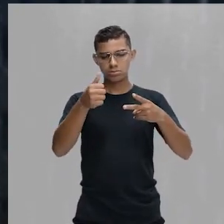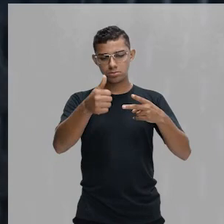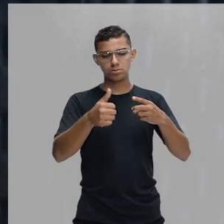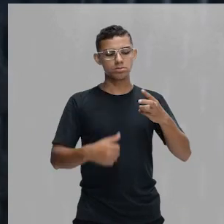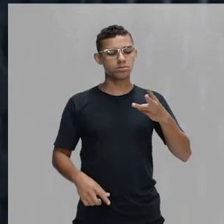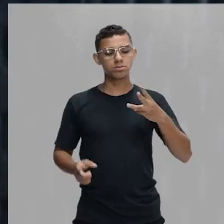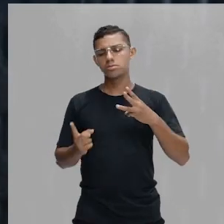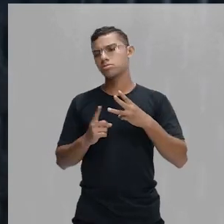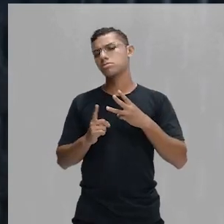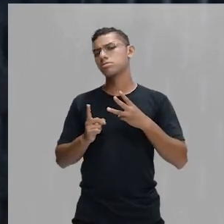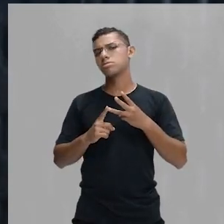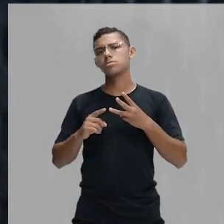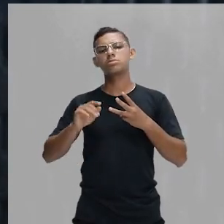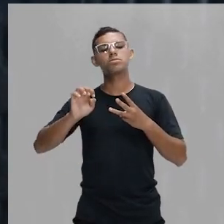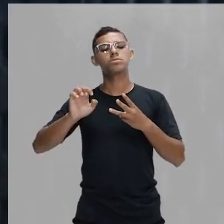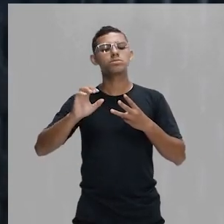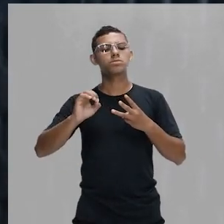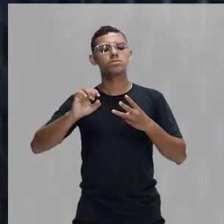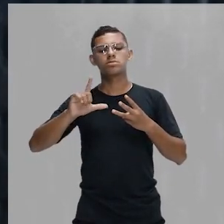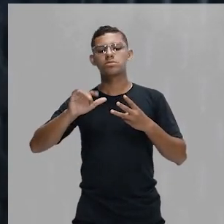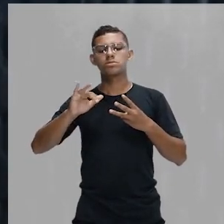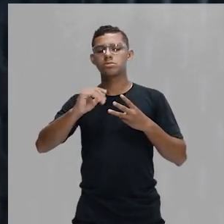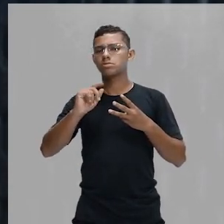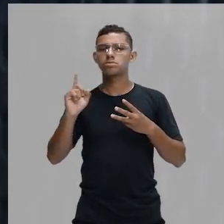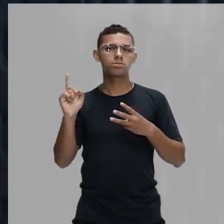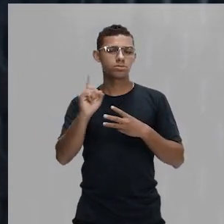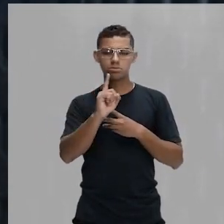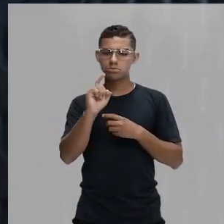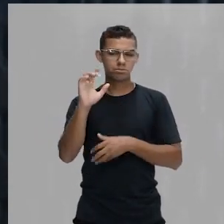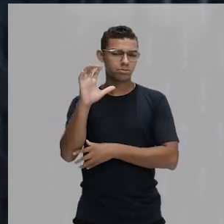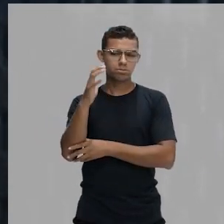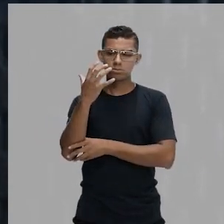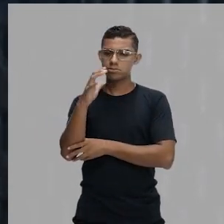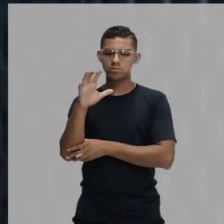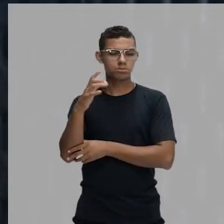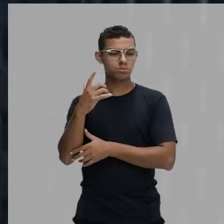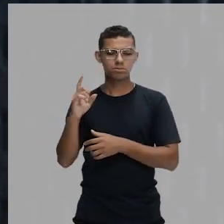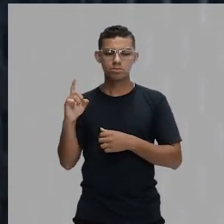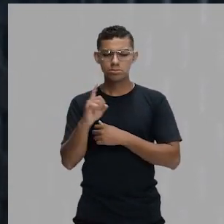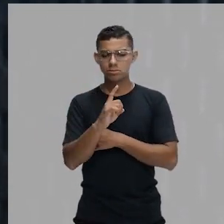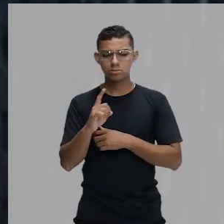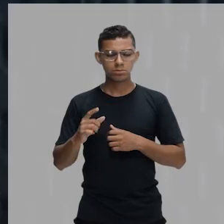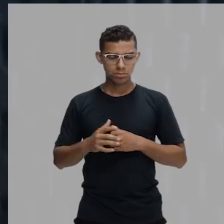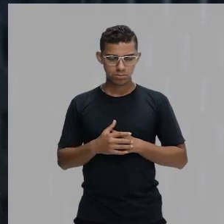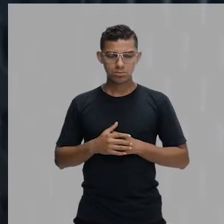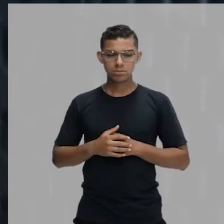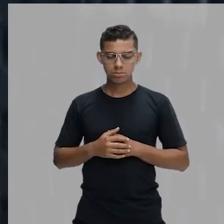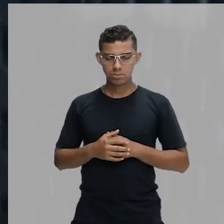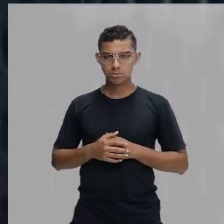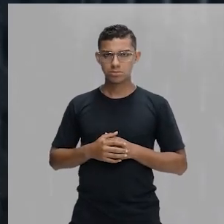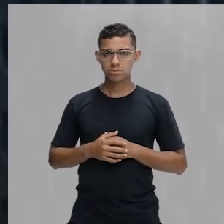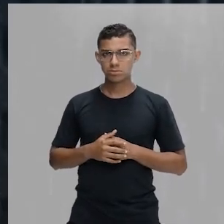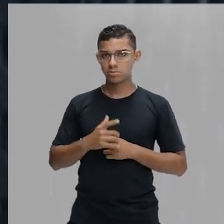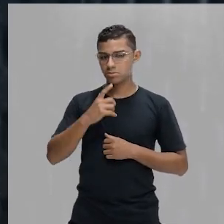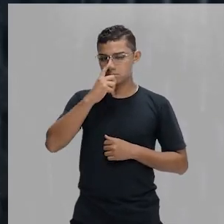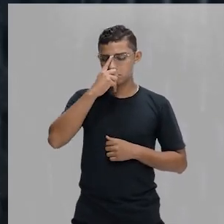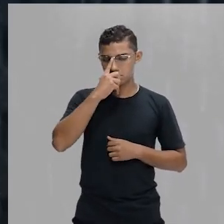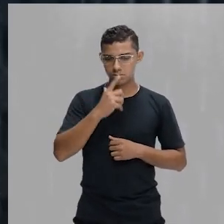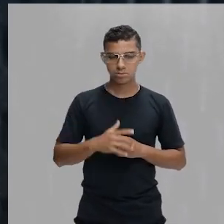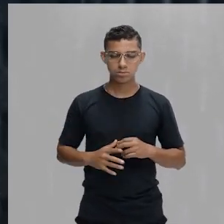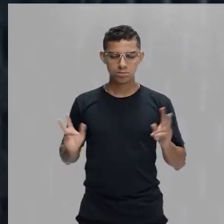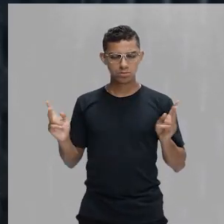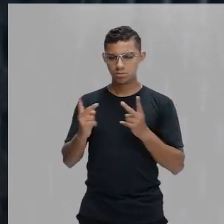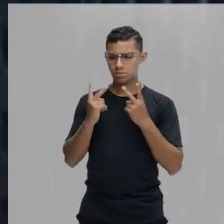não. Não se confundam. Vai ser o vapor de água que vai girar a turbina e não os ventos. Então, por isso que não pode